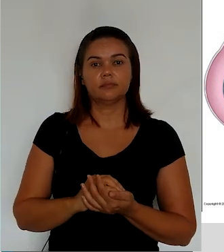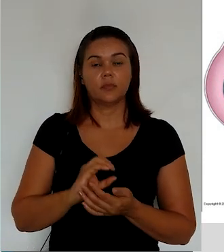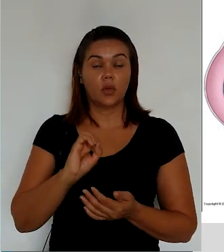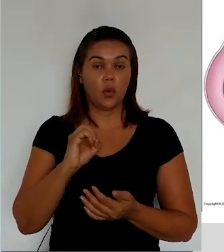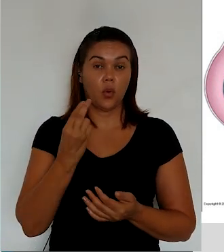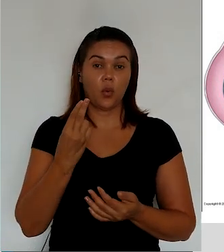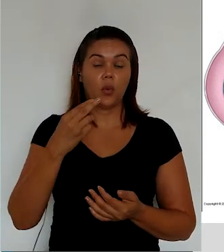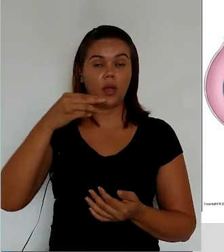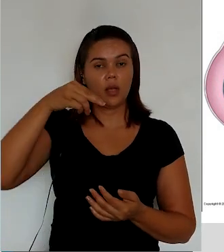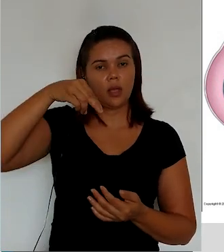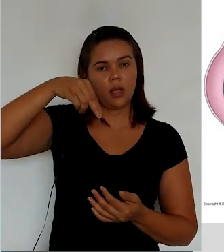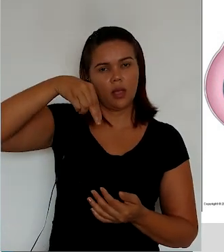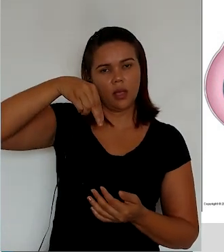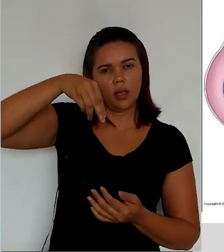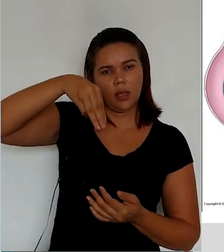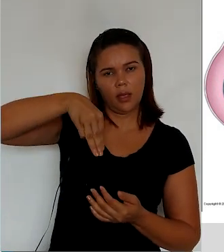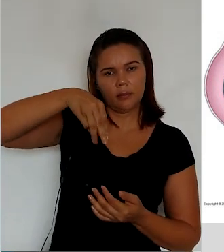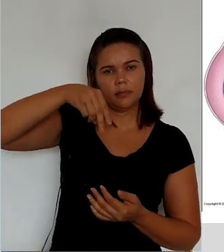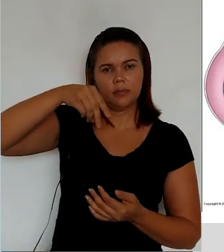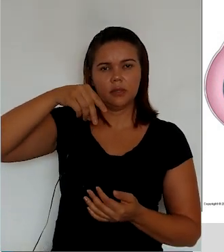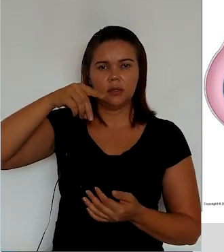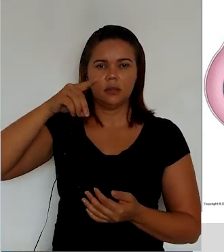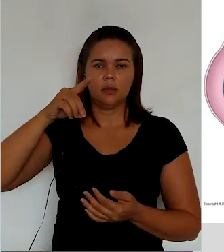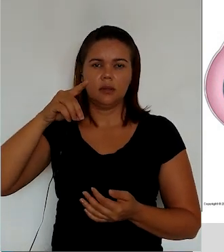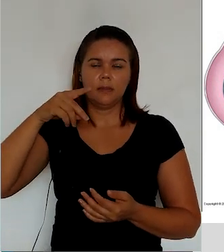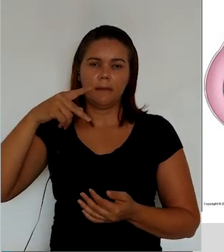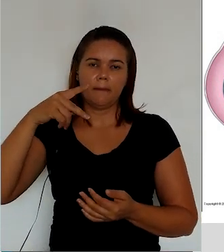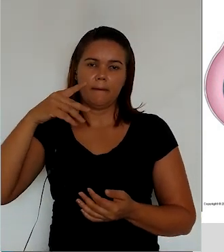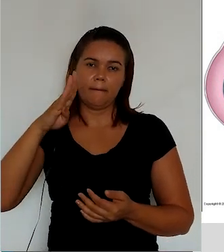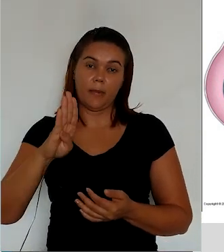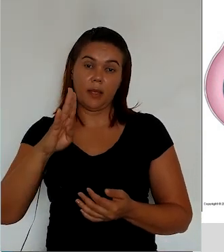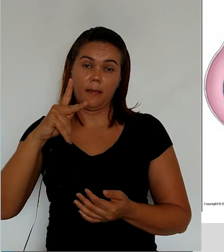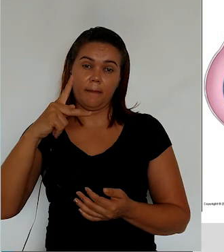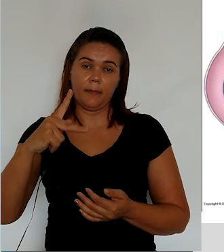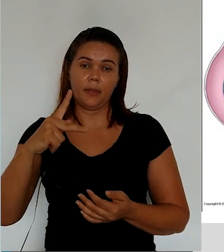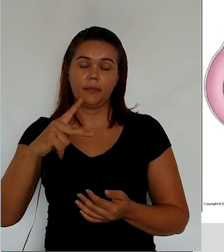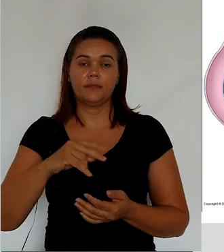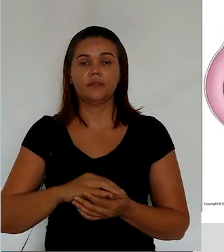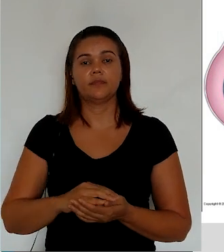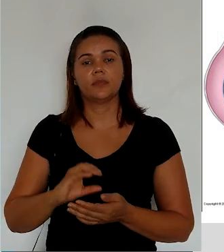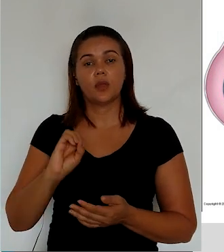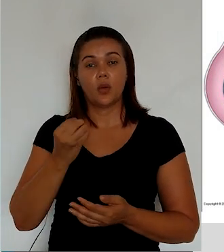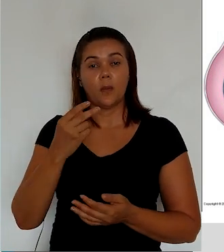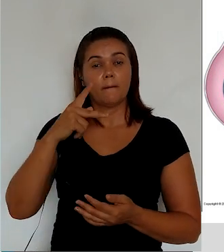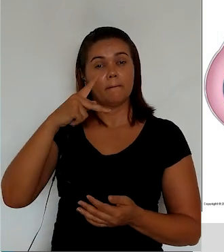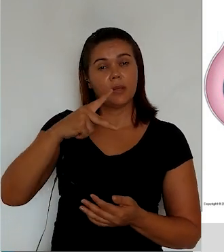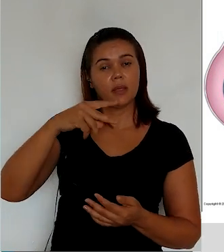o MBP e o